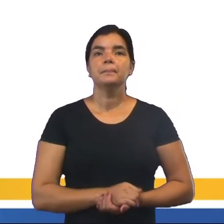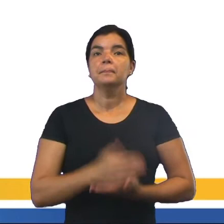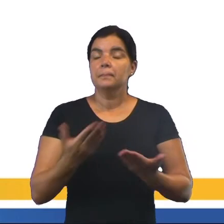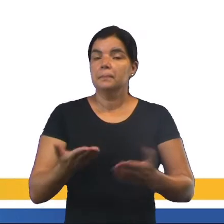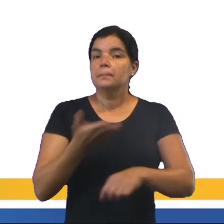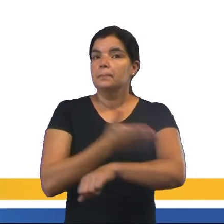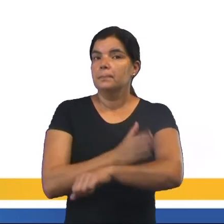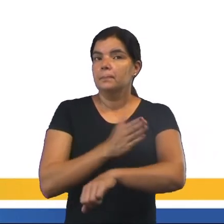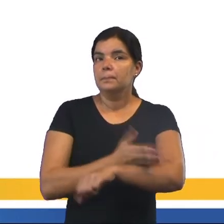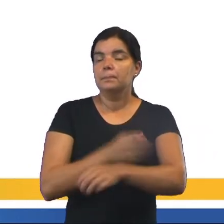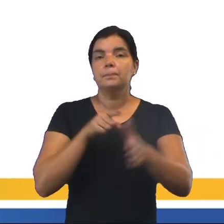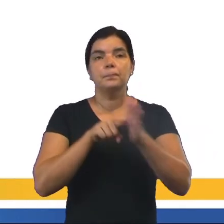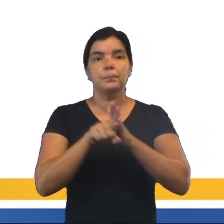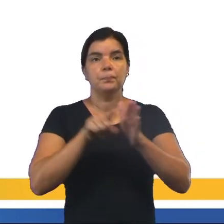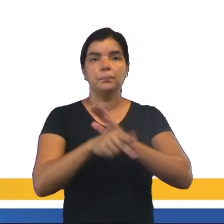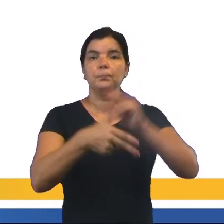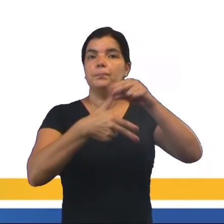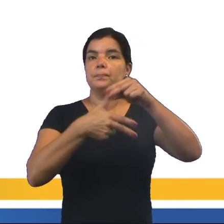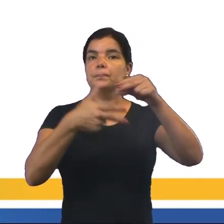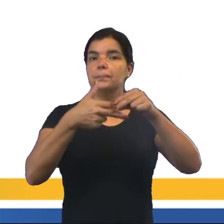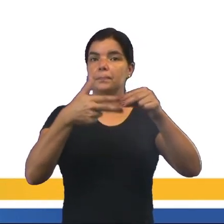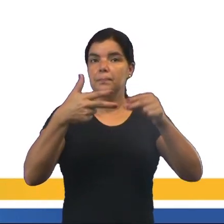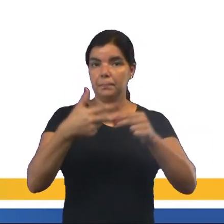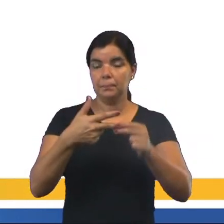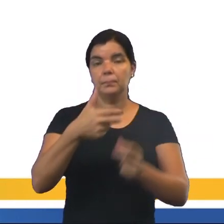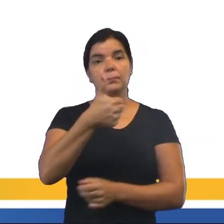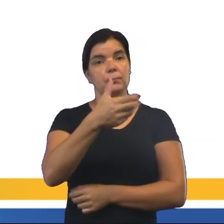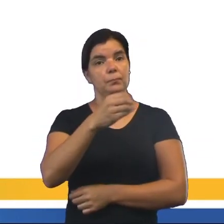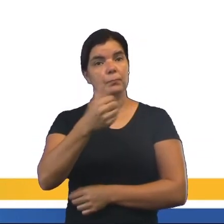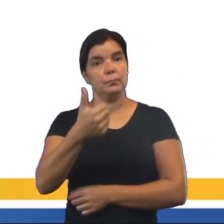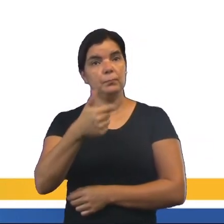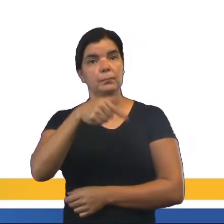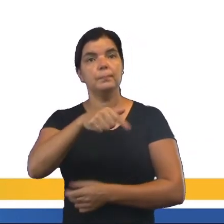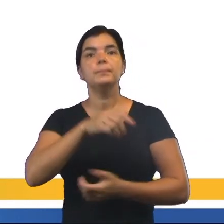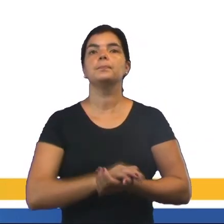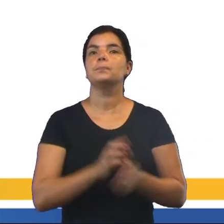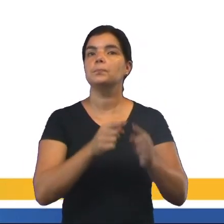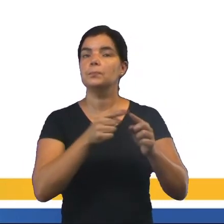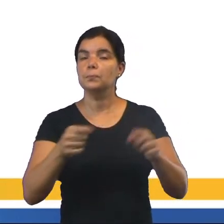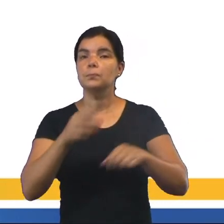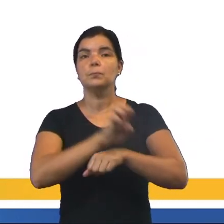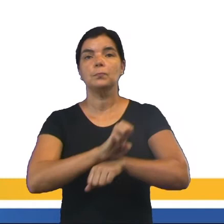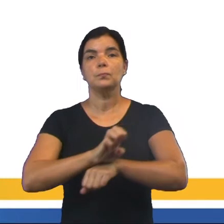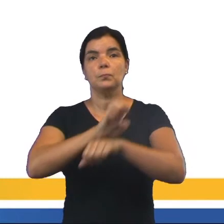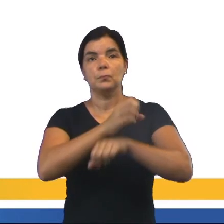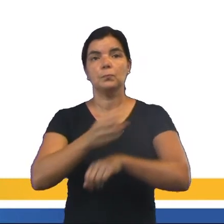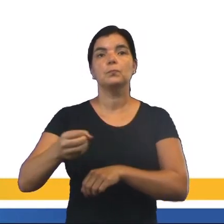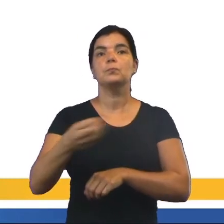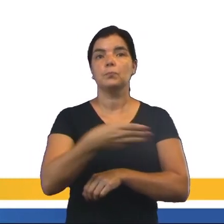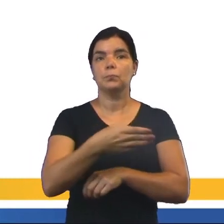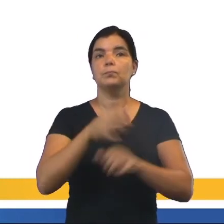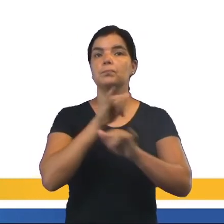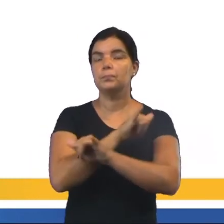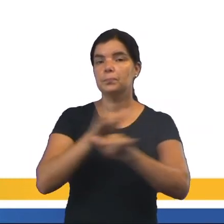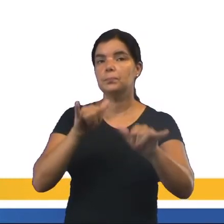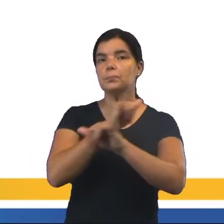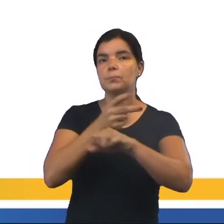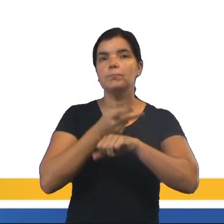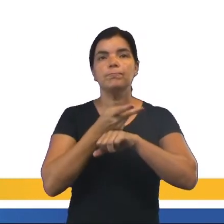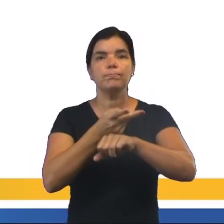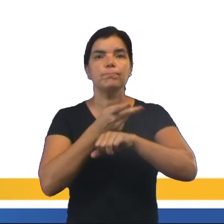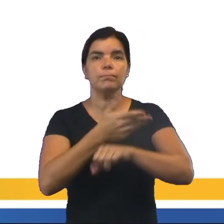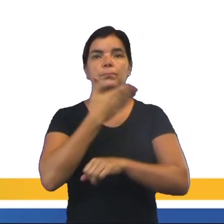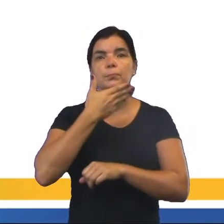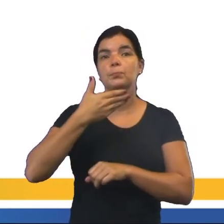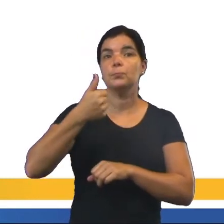No exercitando, eu trouxe uma questão do Enem de 2017, que diz o seguinte: durante o Estado Novo, os encarregados da propaganda